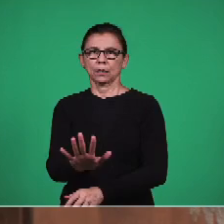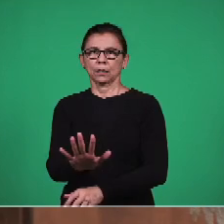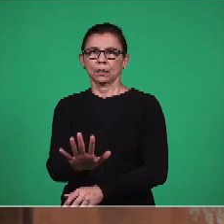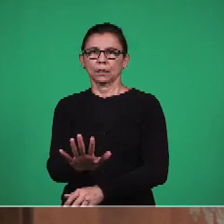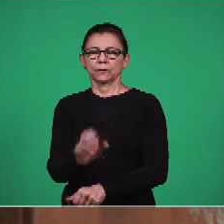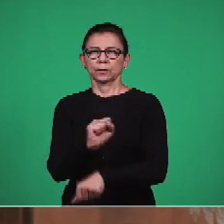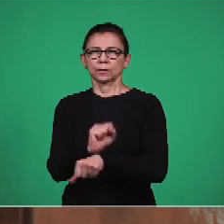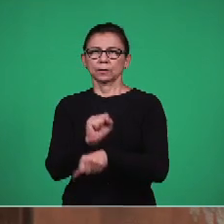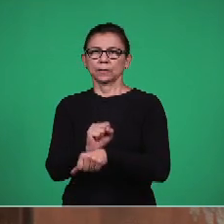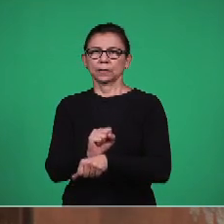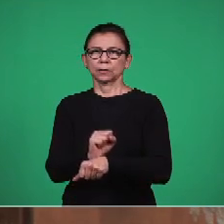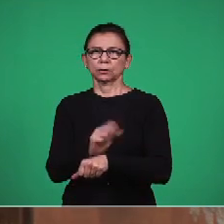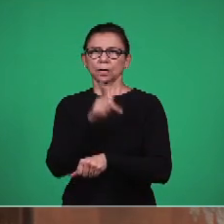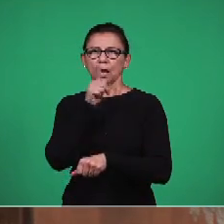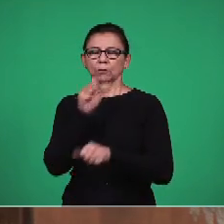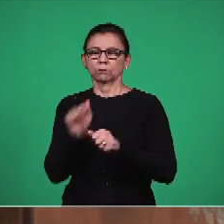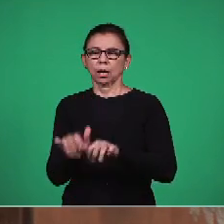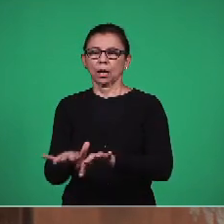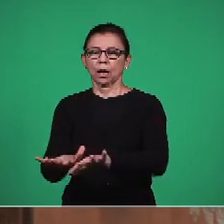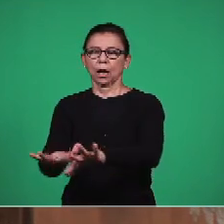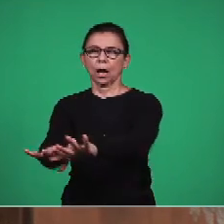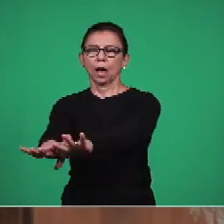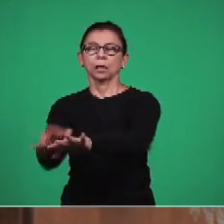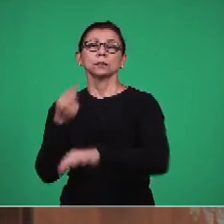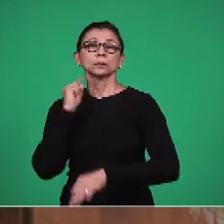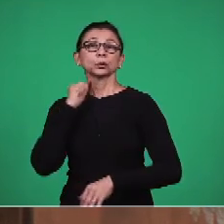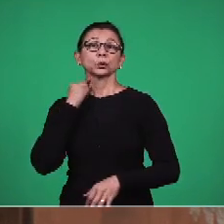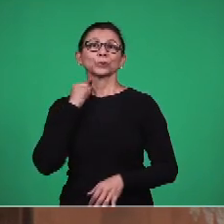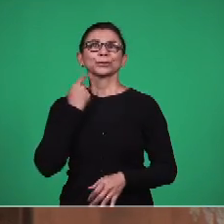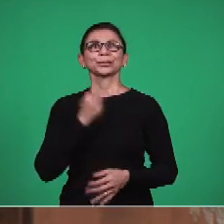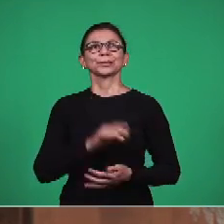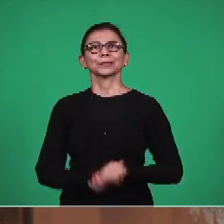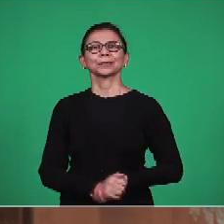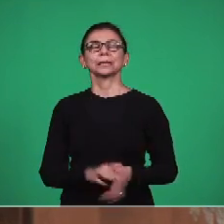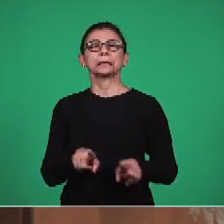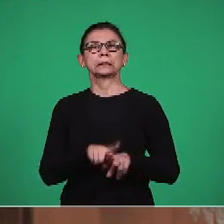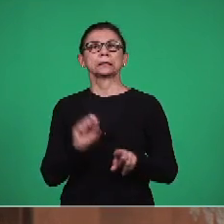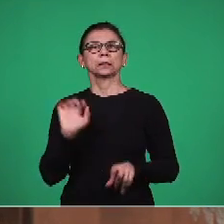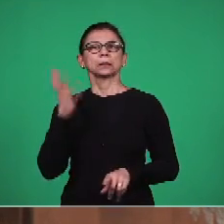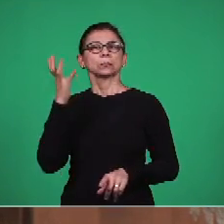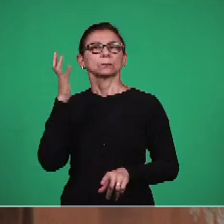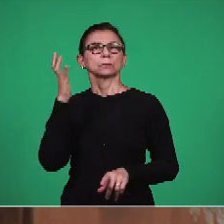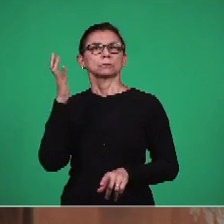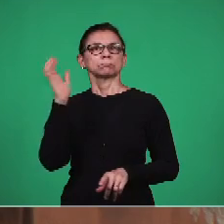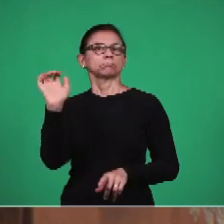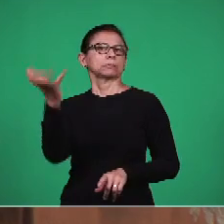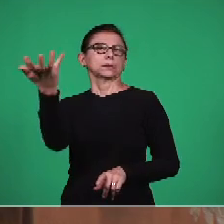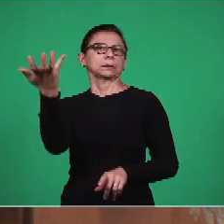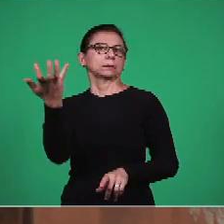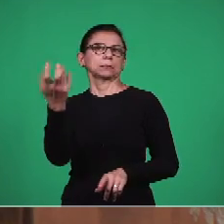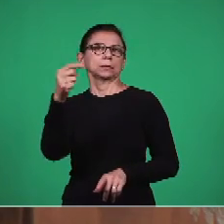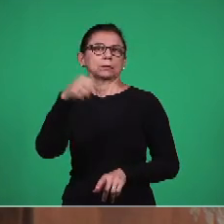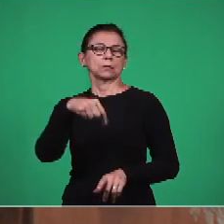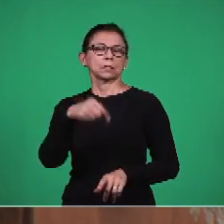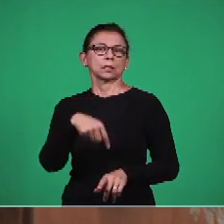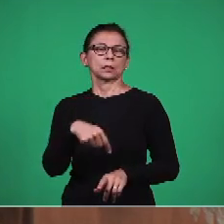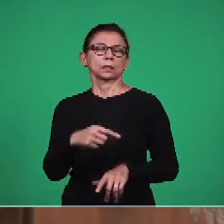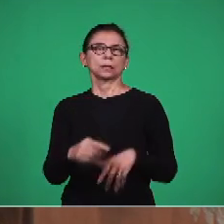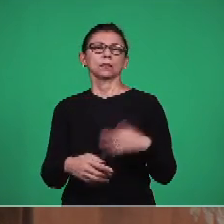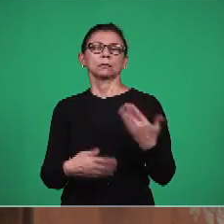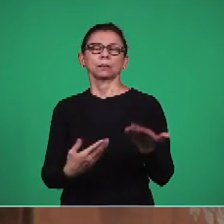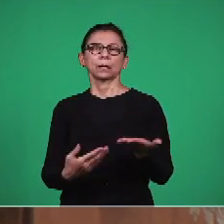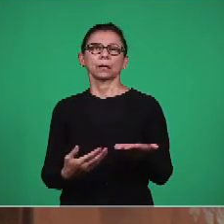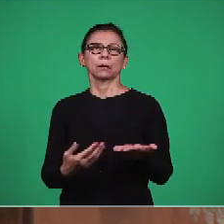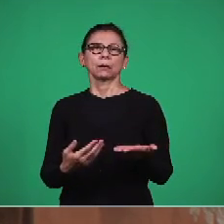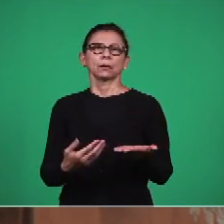estarão contaminadas. Sem falar nisso, nós estamos vendo os acontecimentos aqui nas nossas empresas, né?